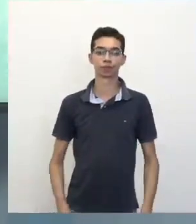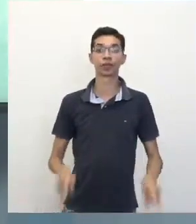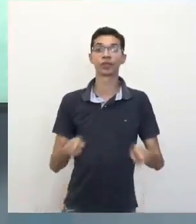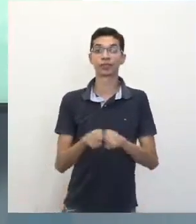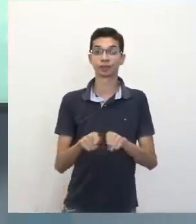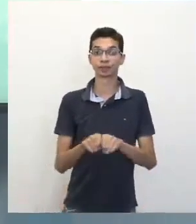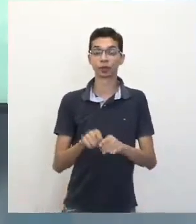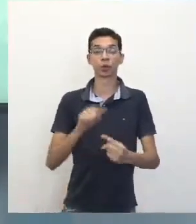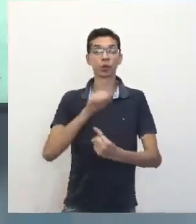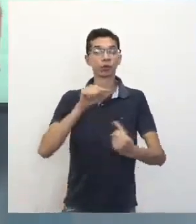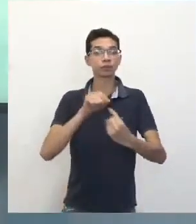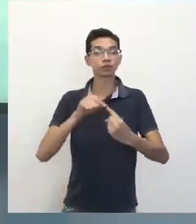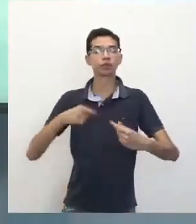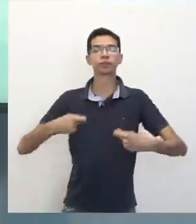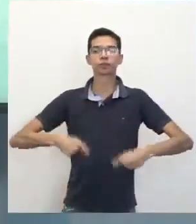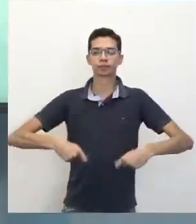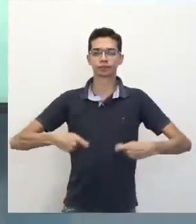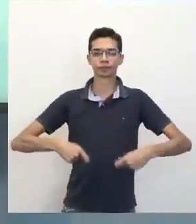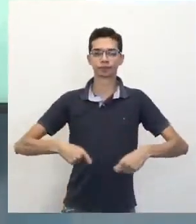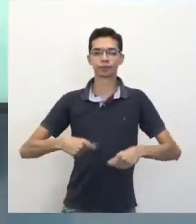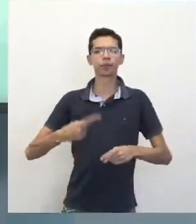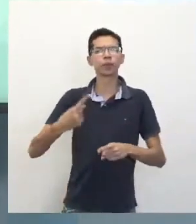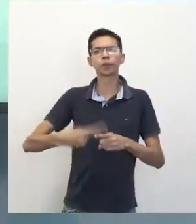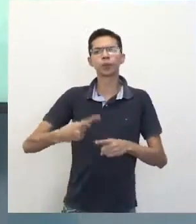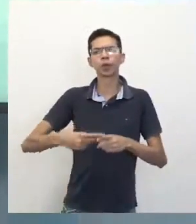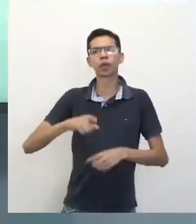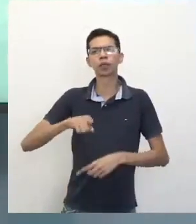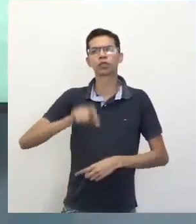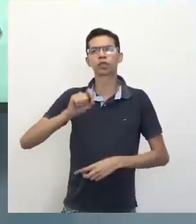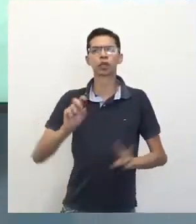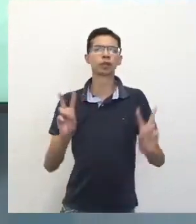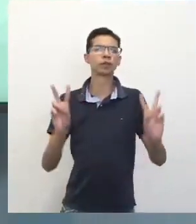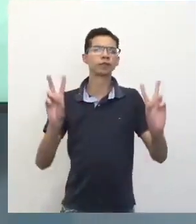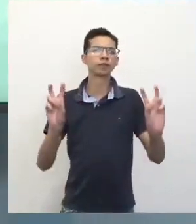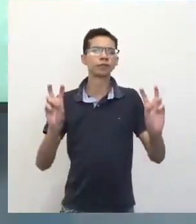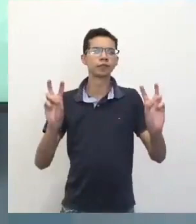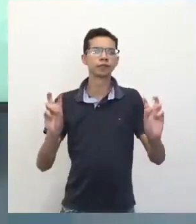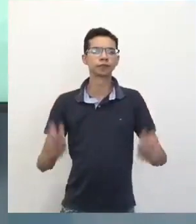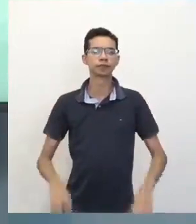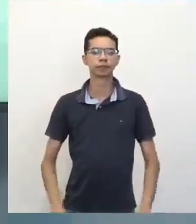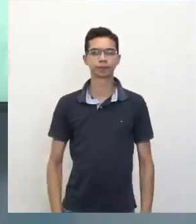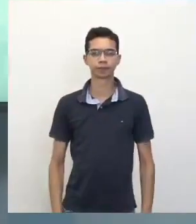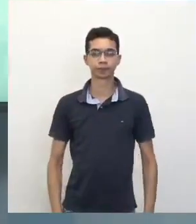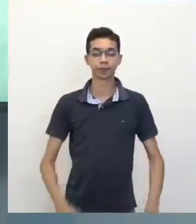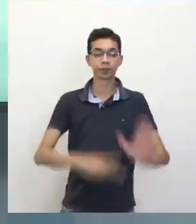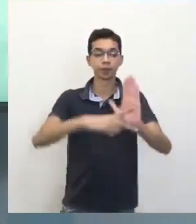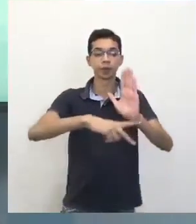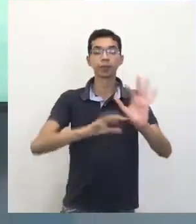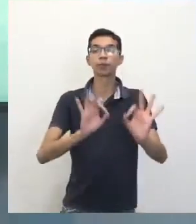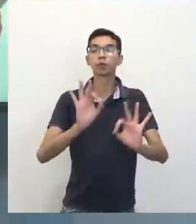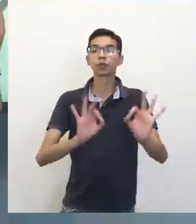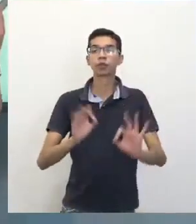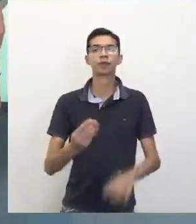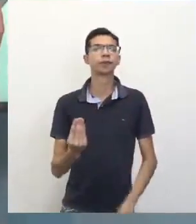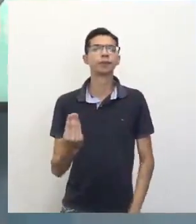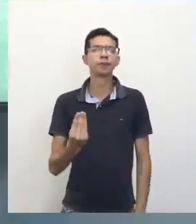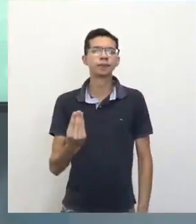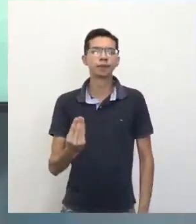tem que constar, que é o porquê que você optou por esse tema. Qual é a finalidade do projeto? Para que ele serve,